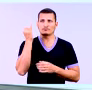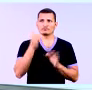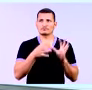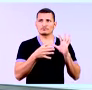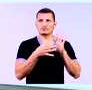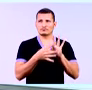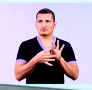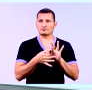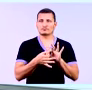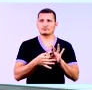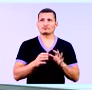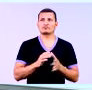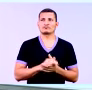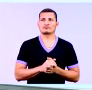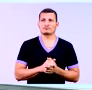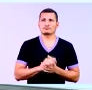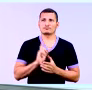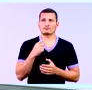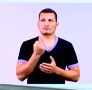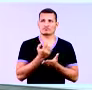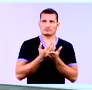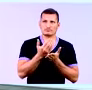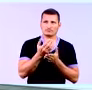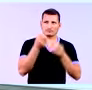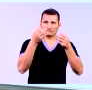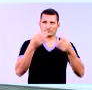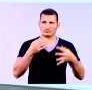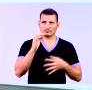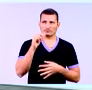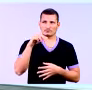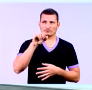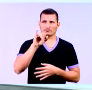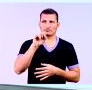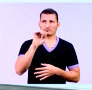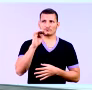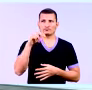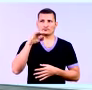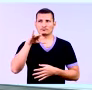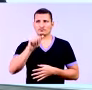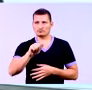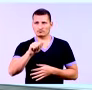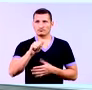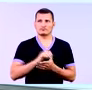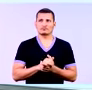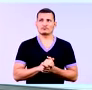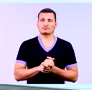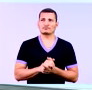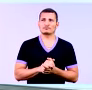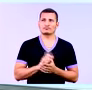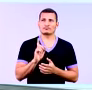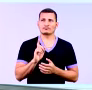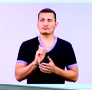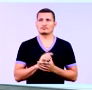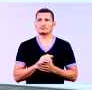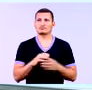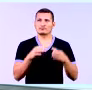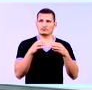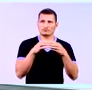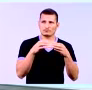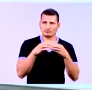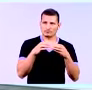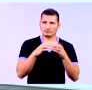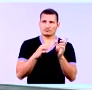né? Veja que nós começamos falando sobre consistência da base de dados. Então, quando nós consideramos um conjunto de